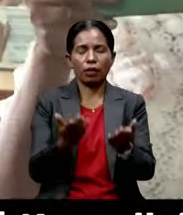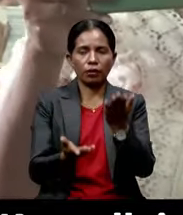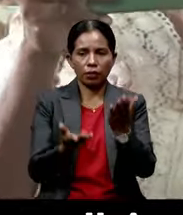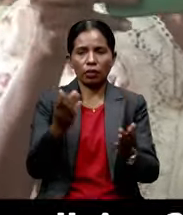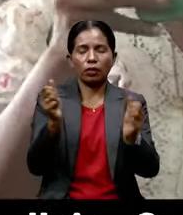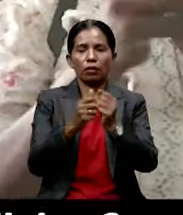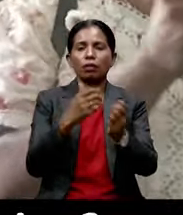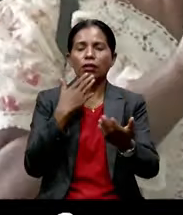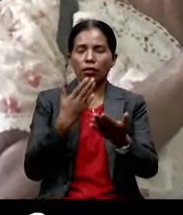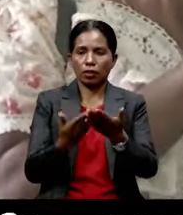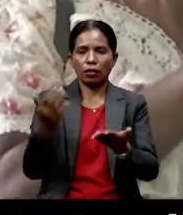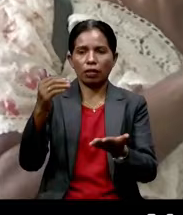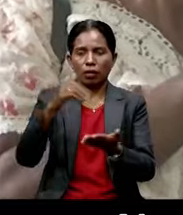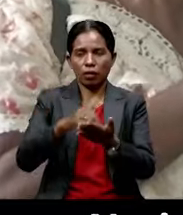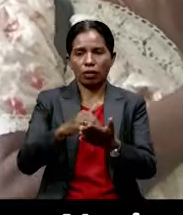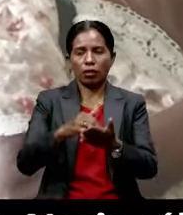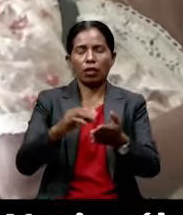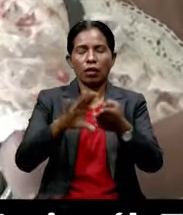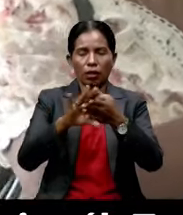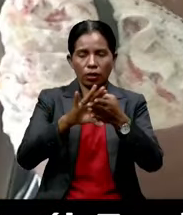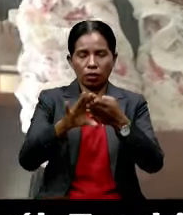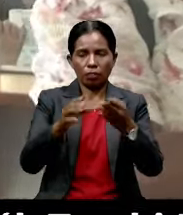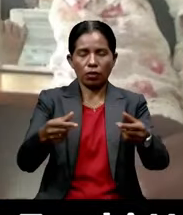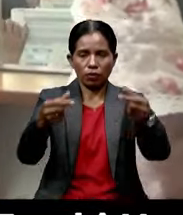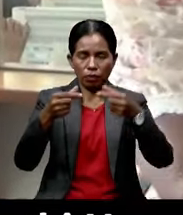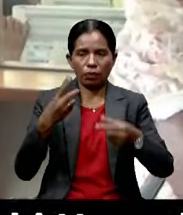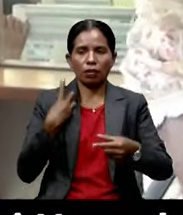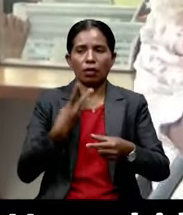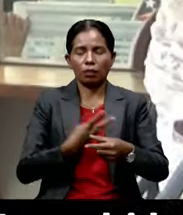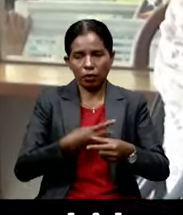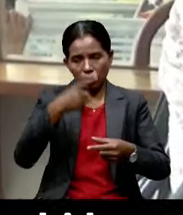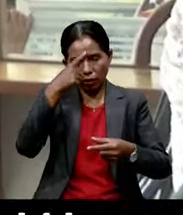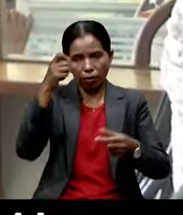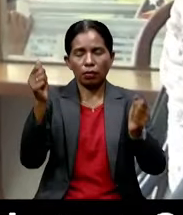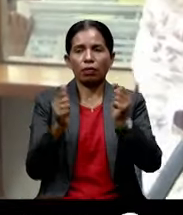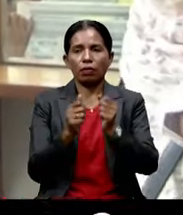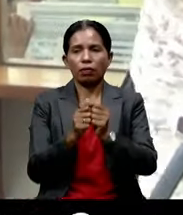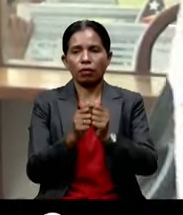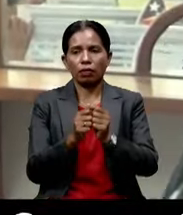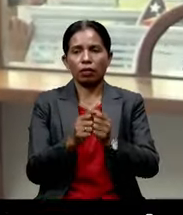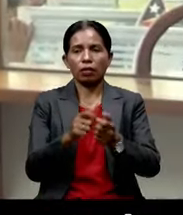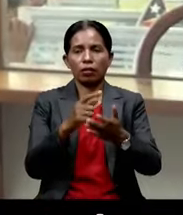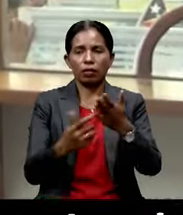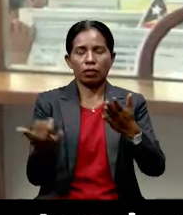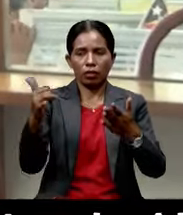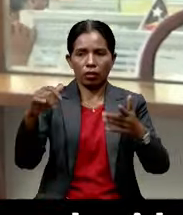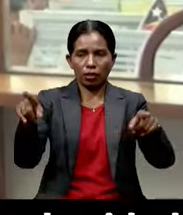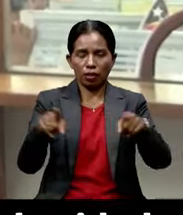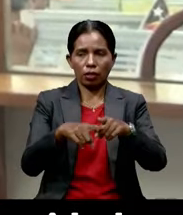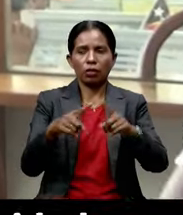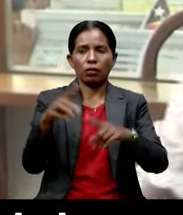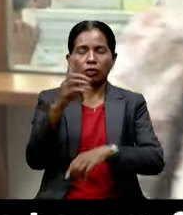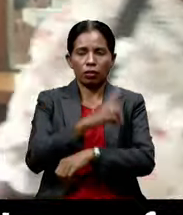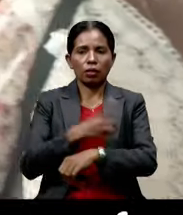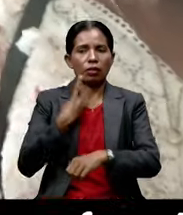dia file fale notifikasi ne bema fo mai amine tambah ho raza unsira nesan o indori ta